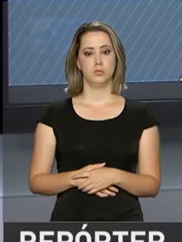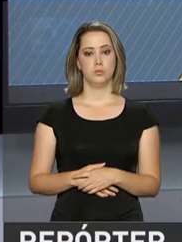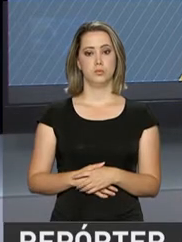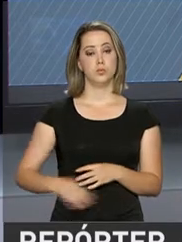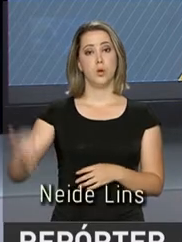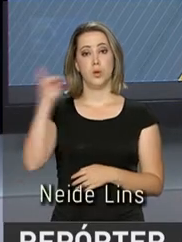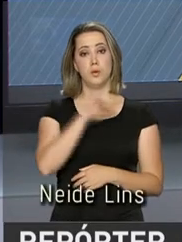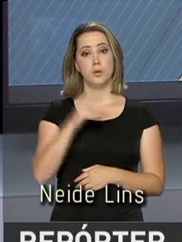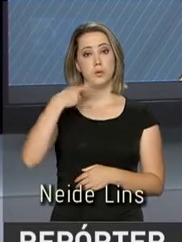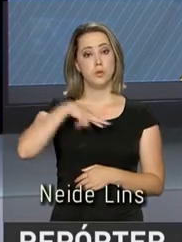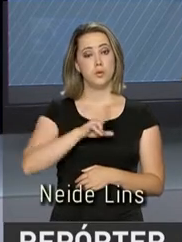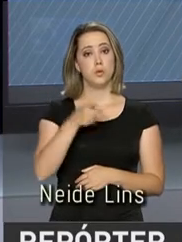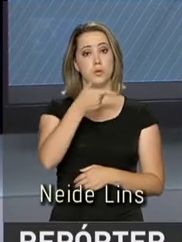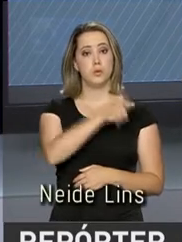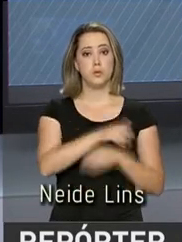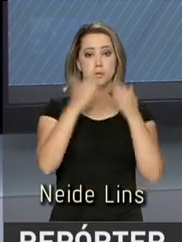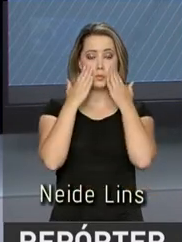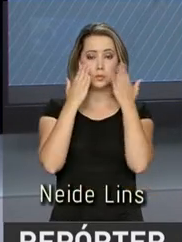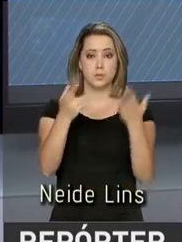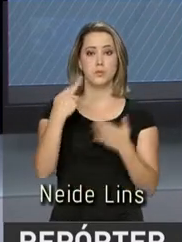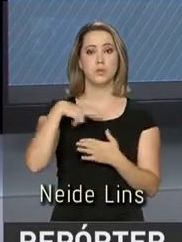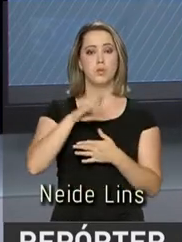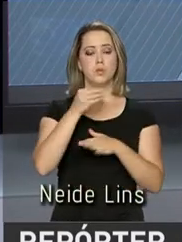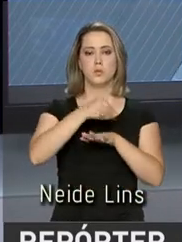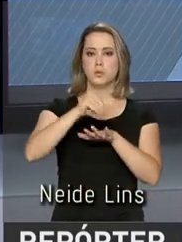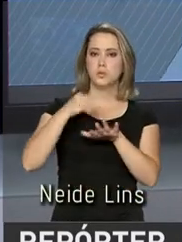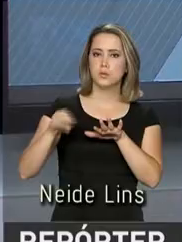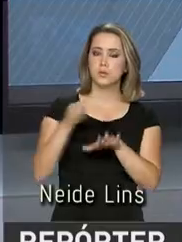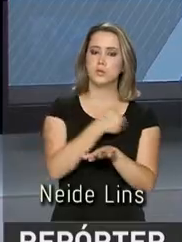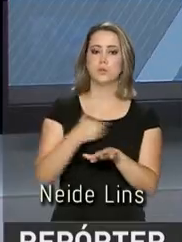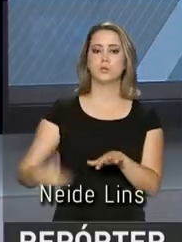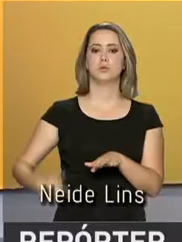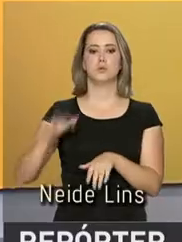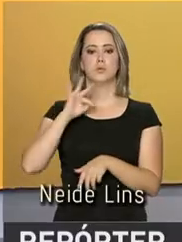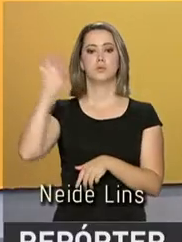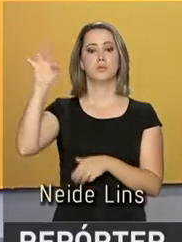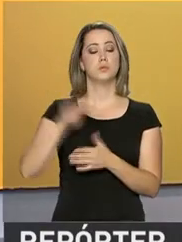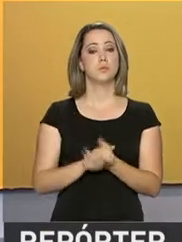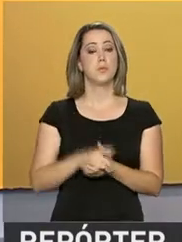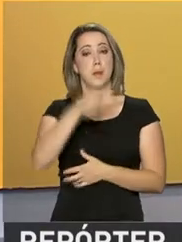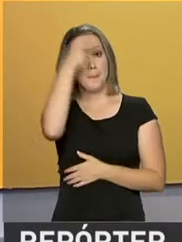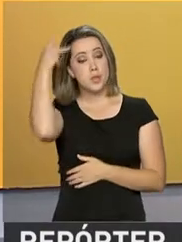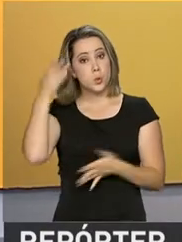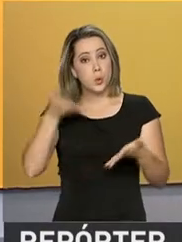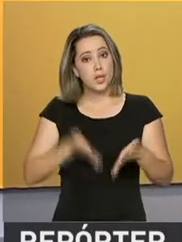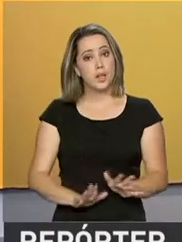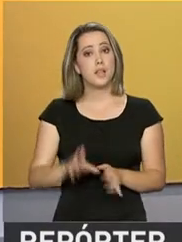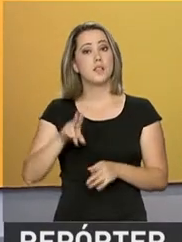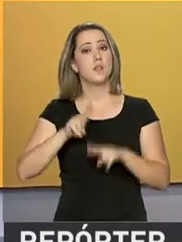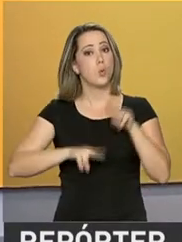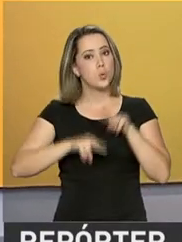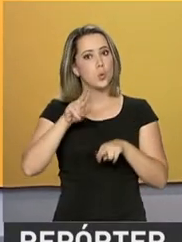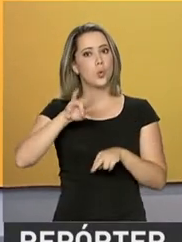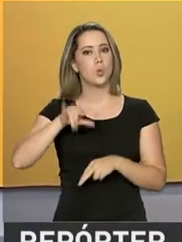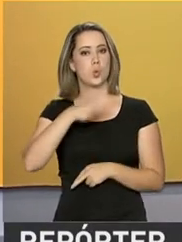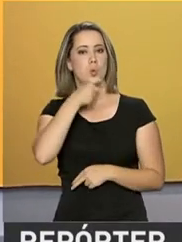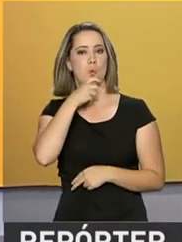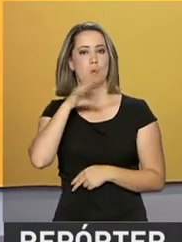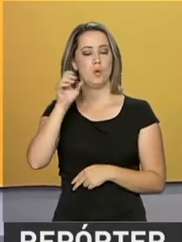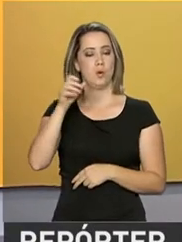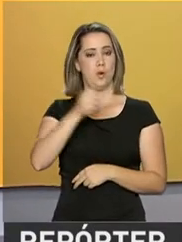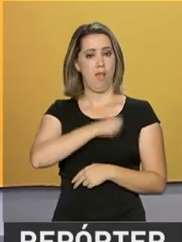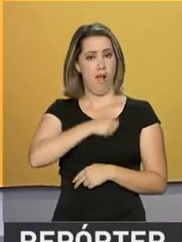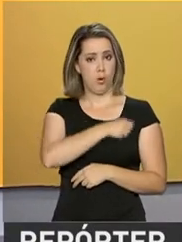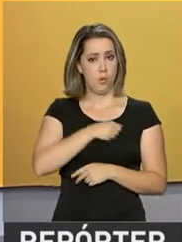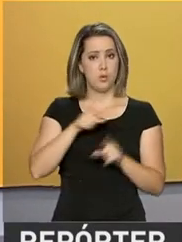Olá, o repórter NBA está de volta com as notícias do governo federal. Olha, quem nasceu nos meses de junho, julho e agosto